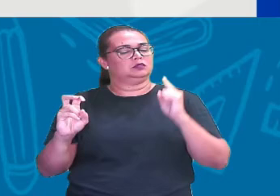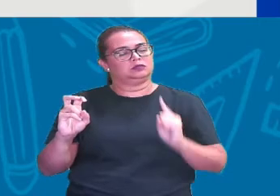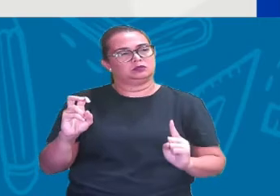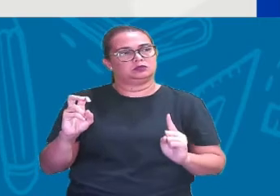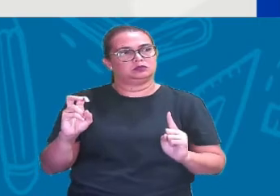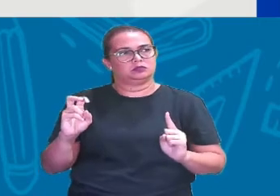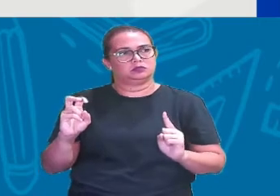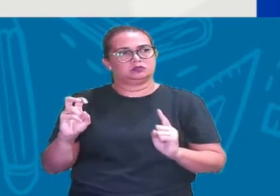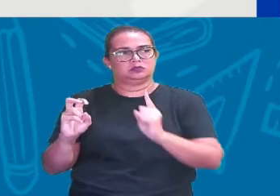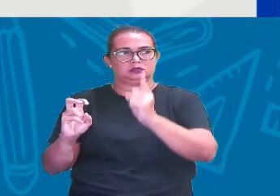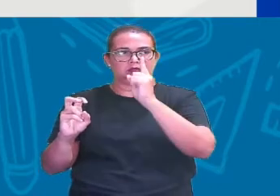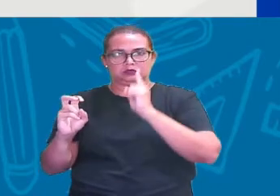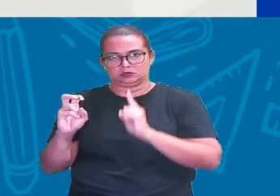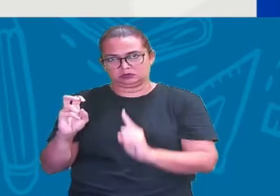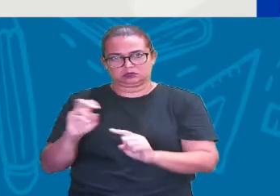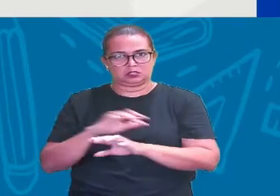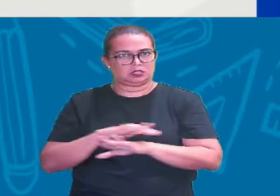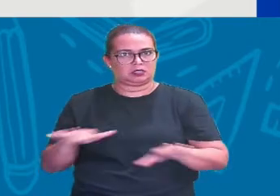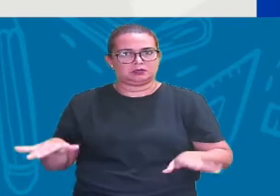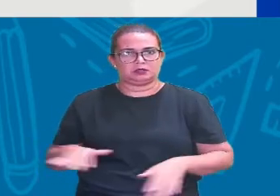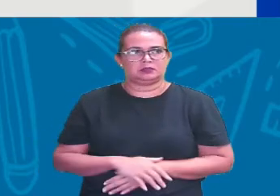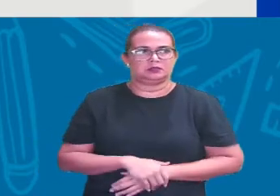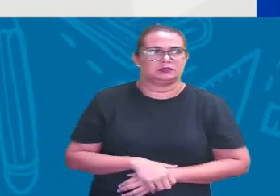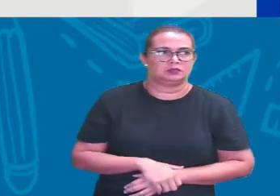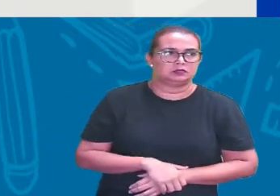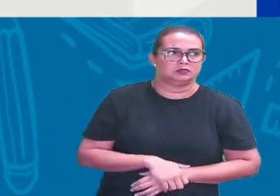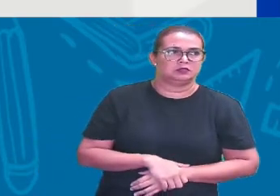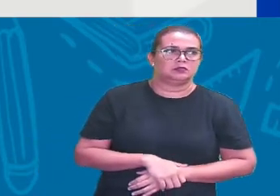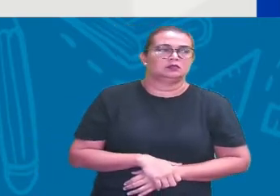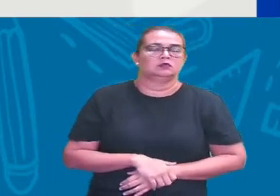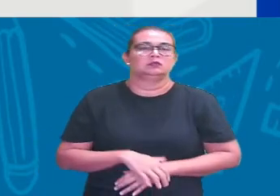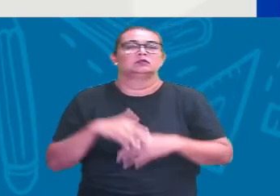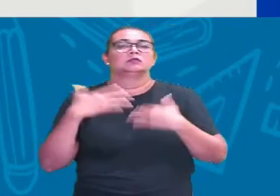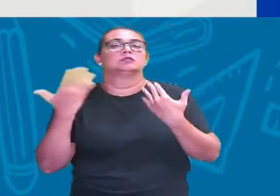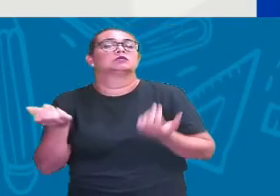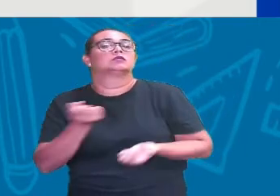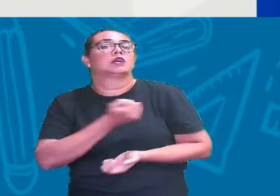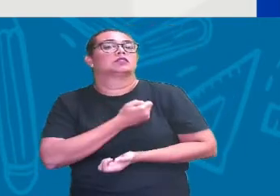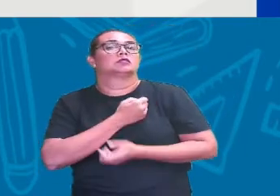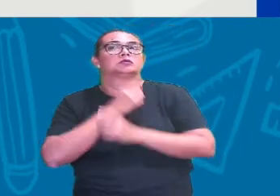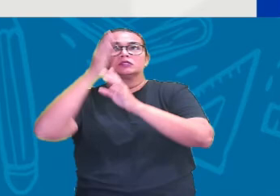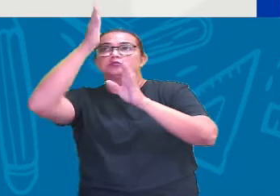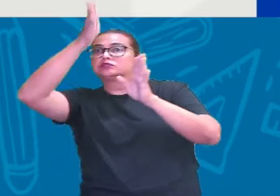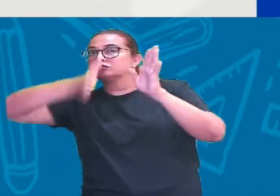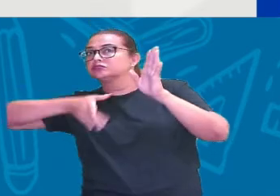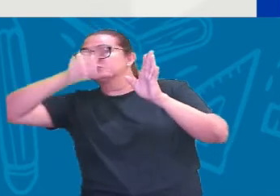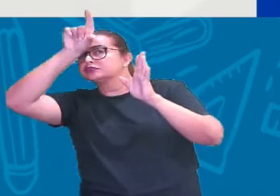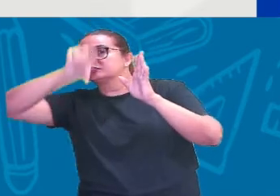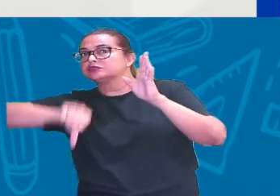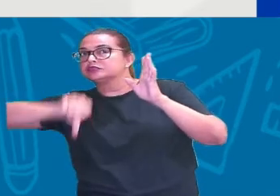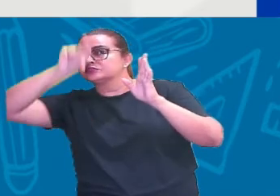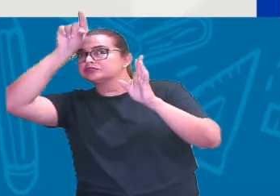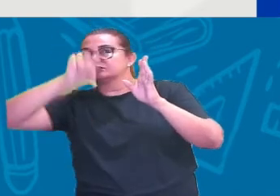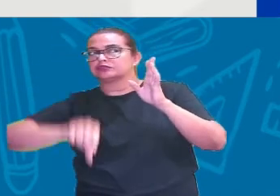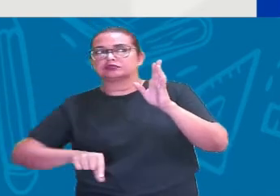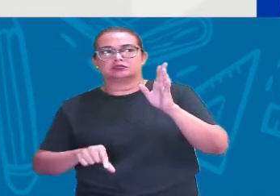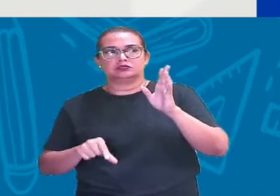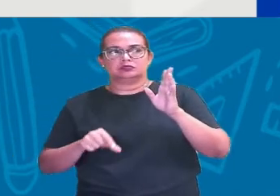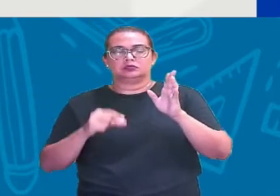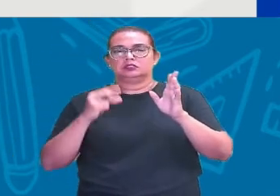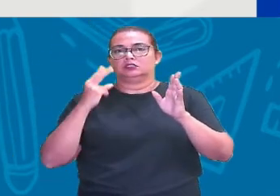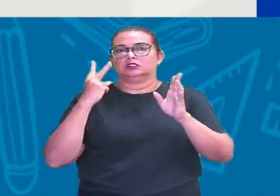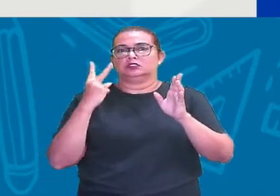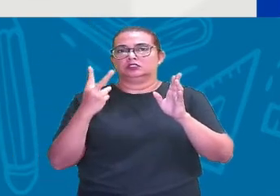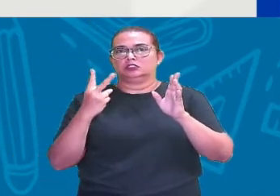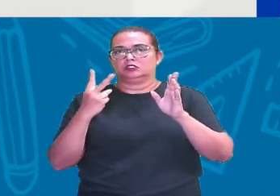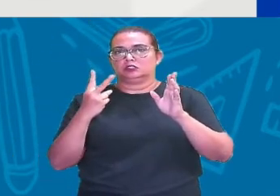5, 1. E 1 acabou, repete. Quais foram os números que utilizamos aqui na nossa fatoração?